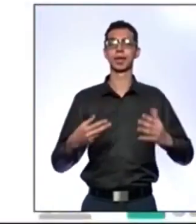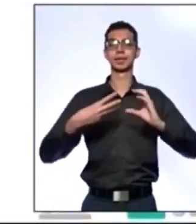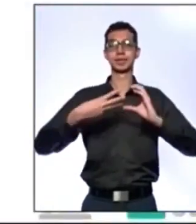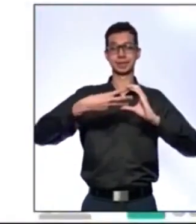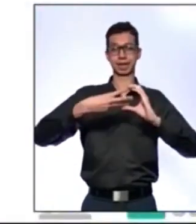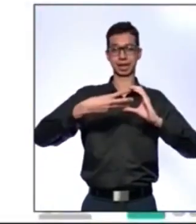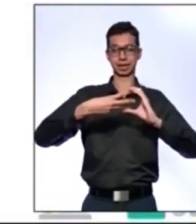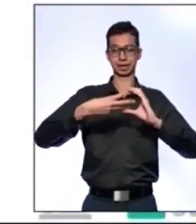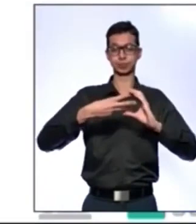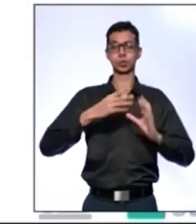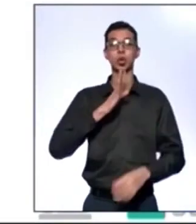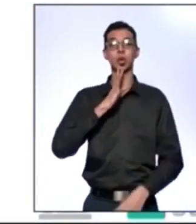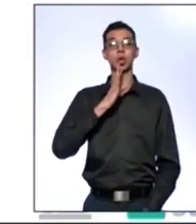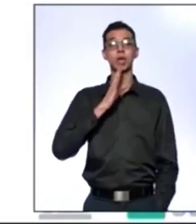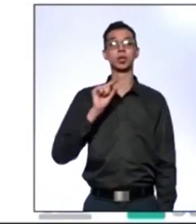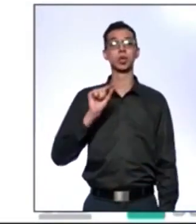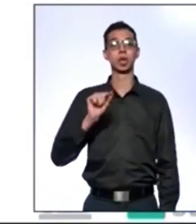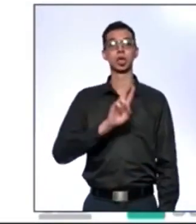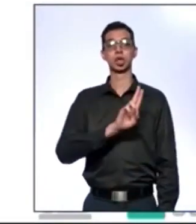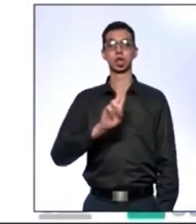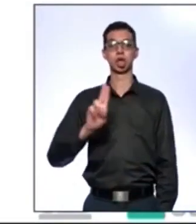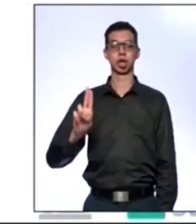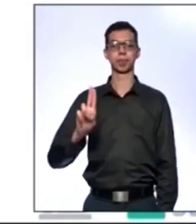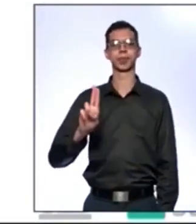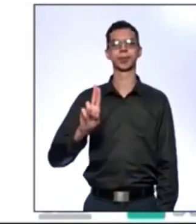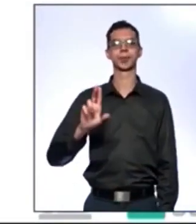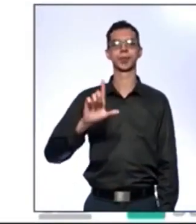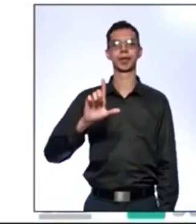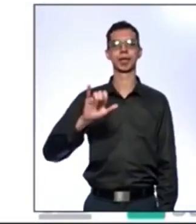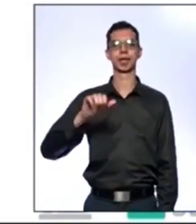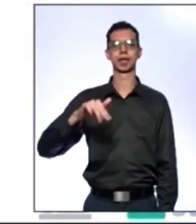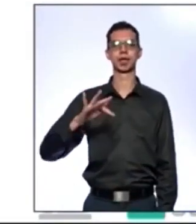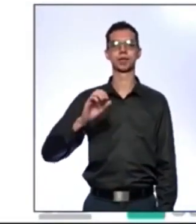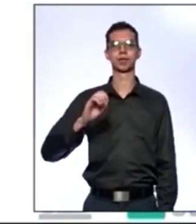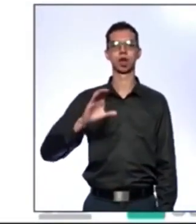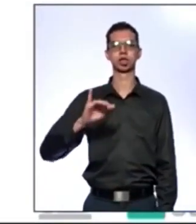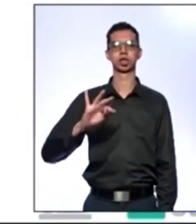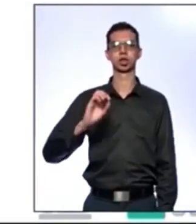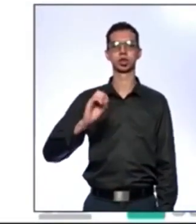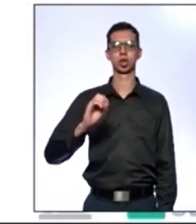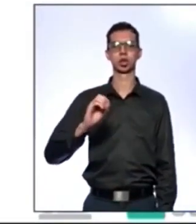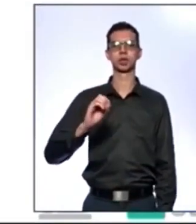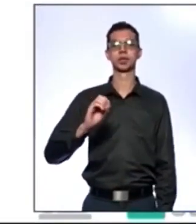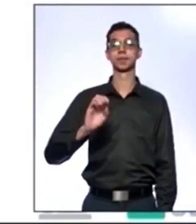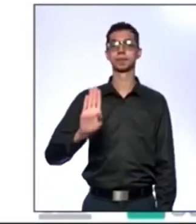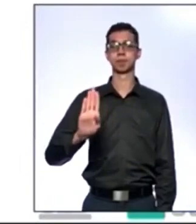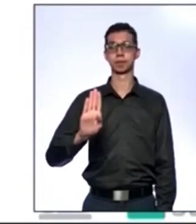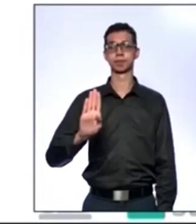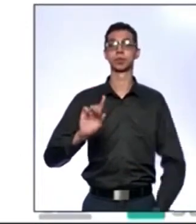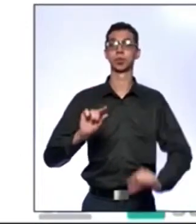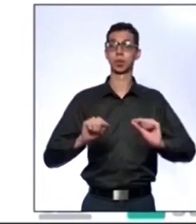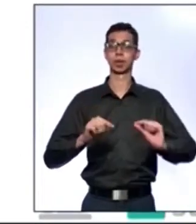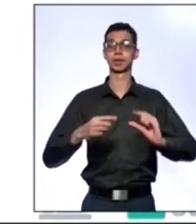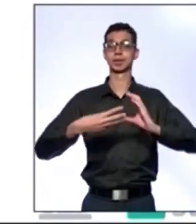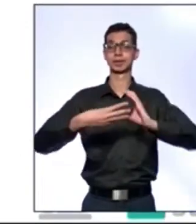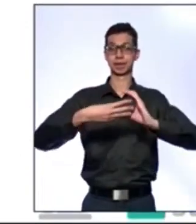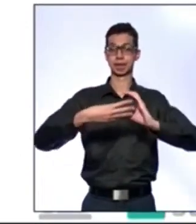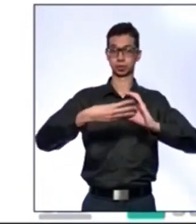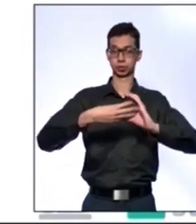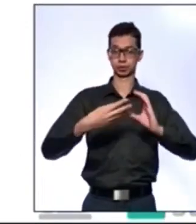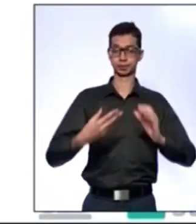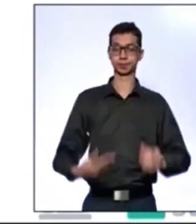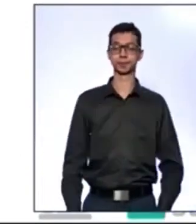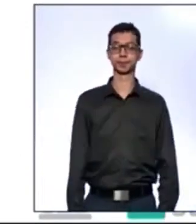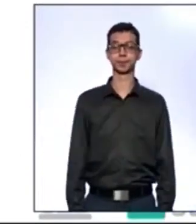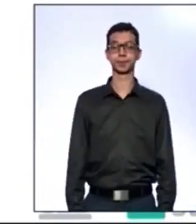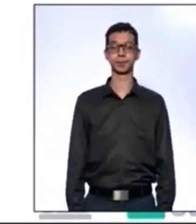conhecido como linfócito B. Os linfócitos B, células da linfa, linfócito tipo B,